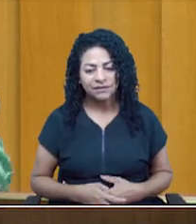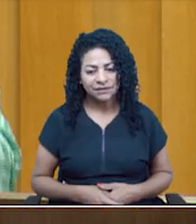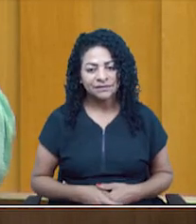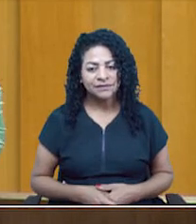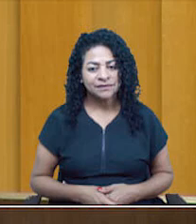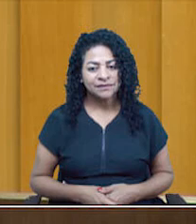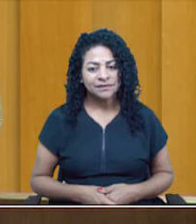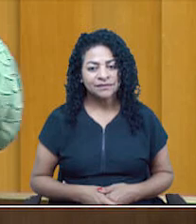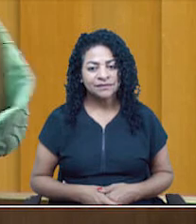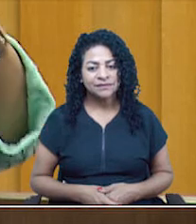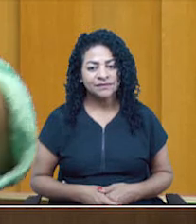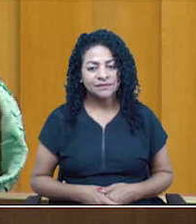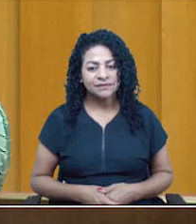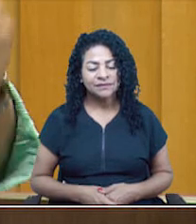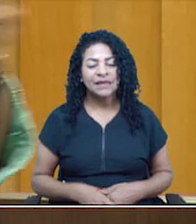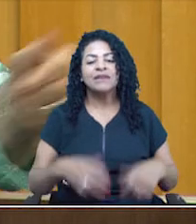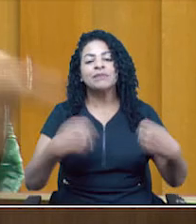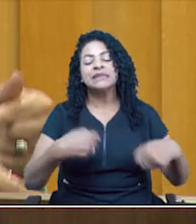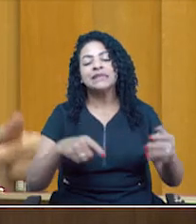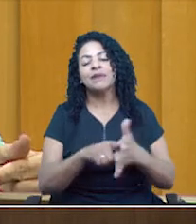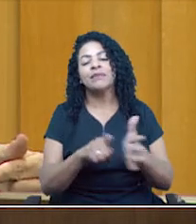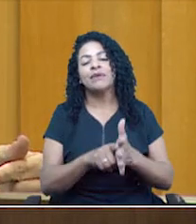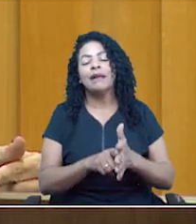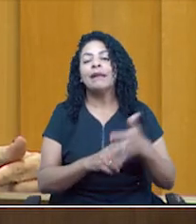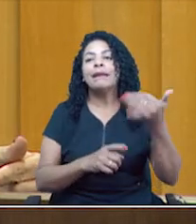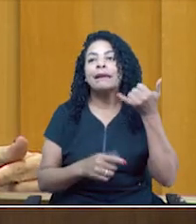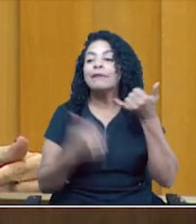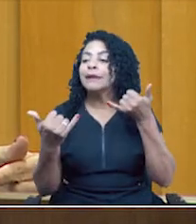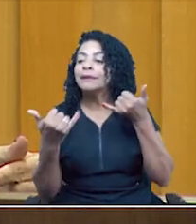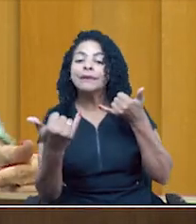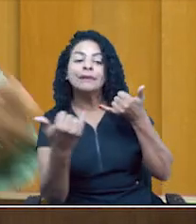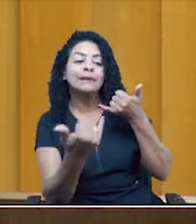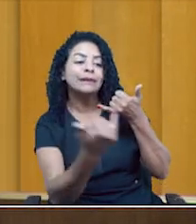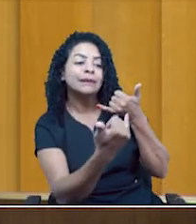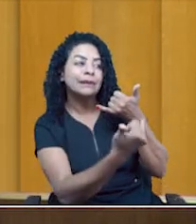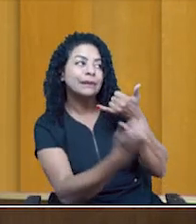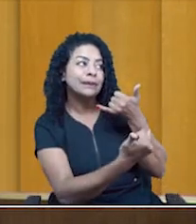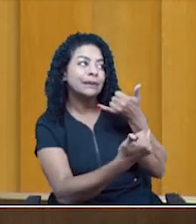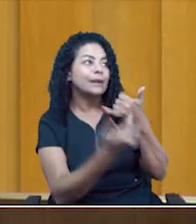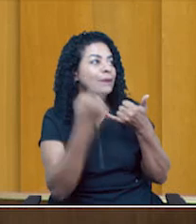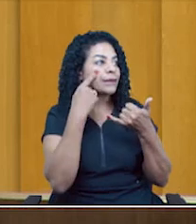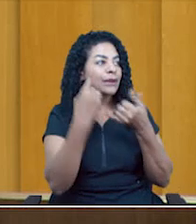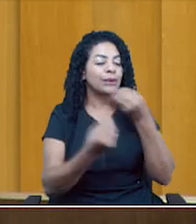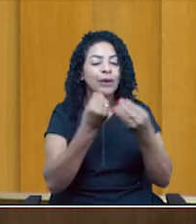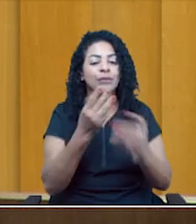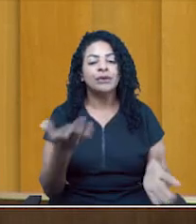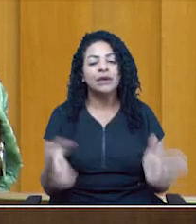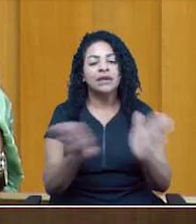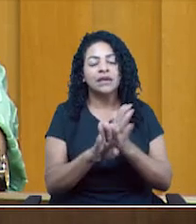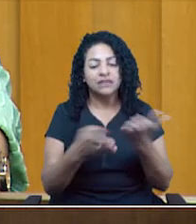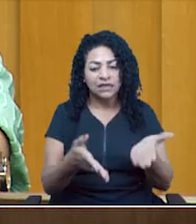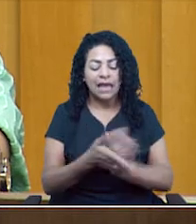Então, você acaba tendo que ligar para outras unidades para ver como você vai chegar. Se eu, que sou de dentro do Poder